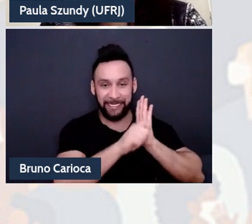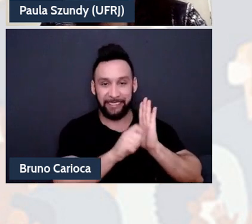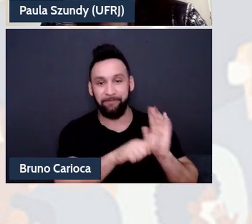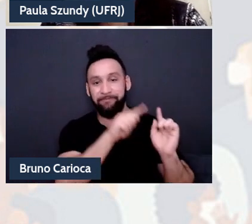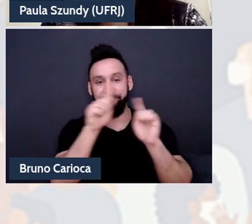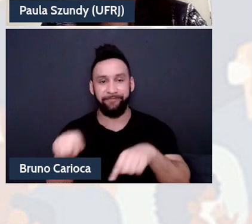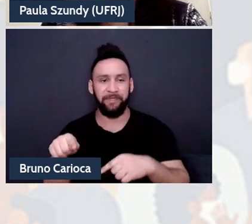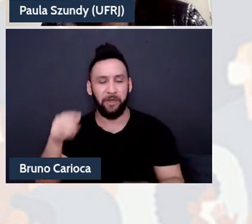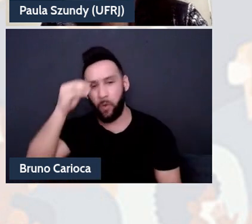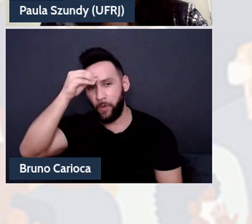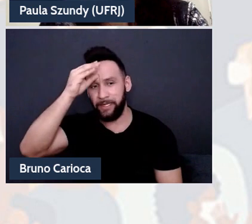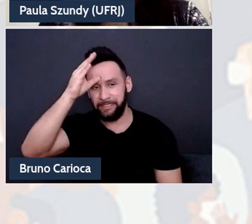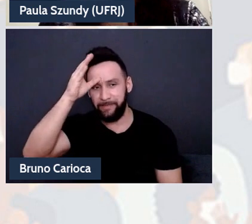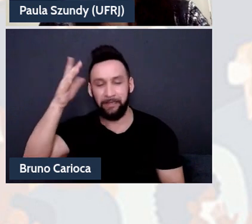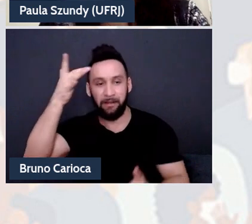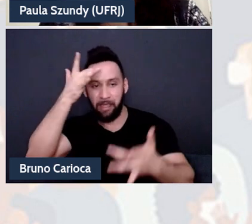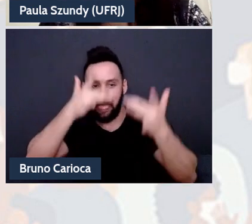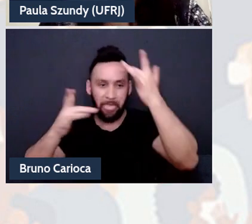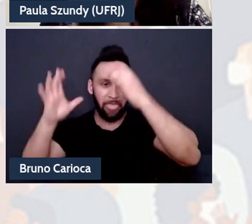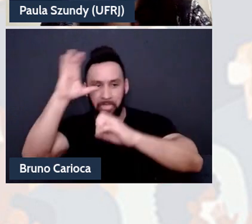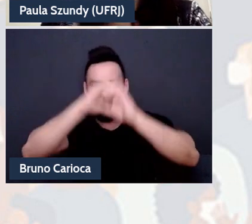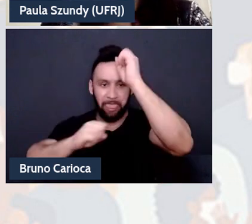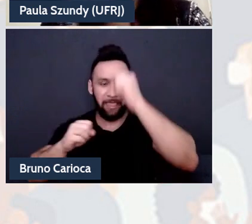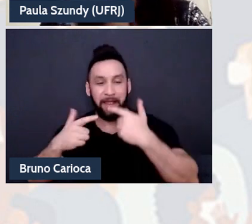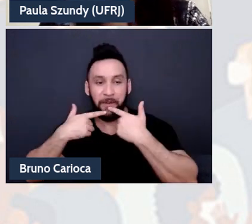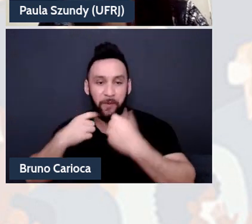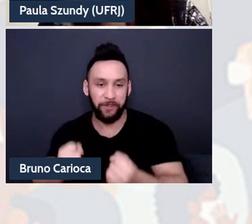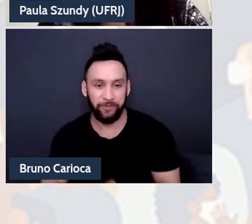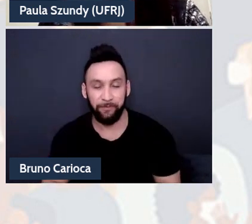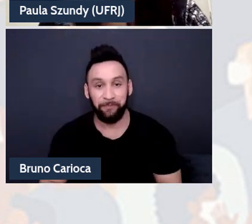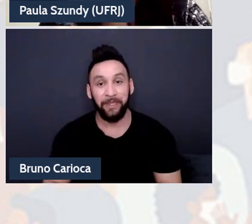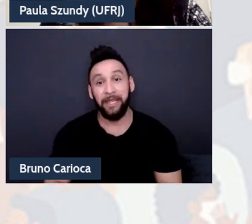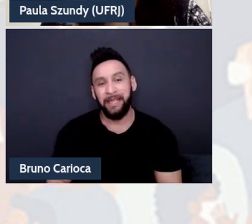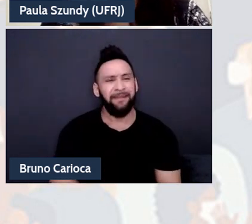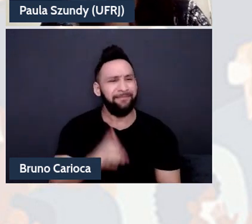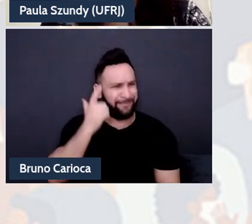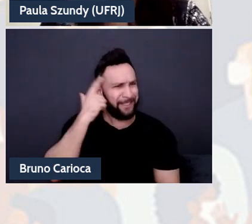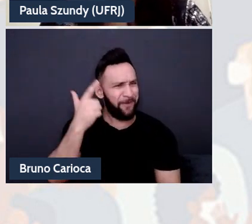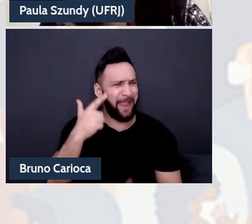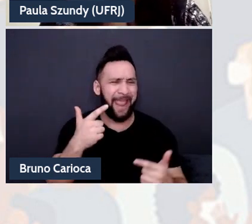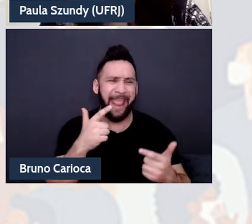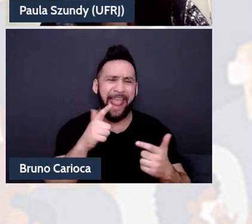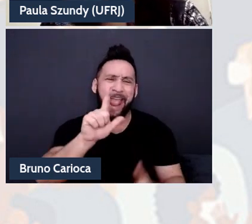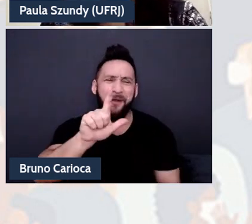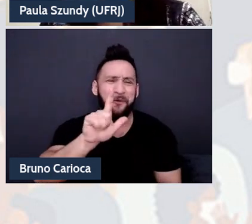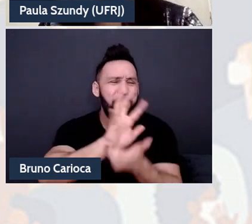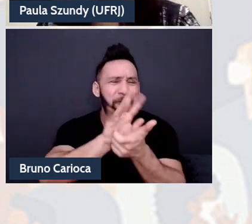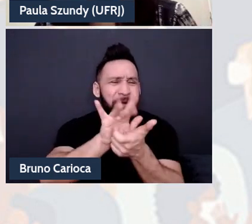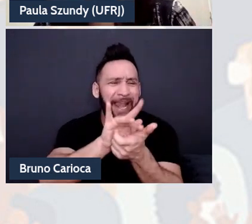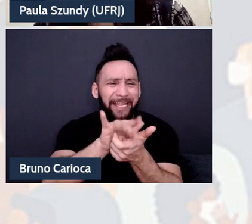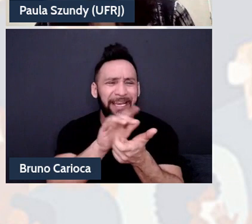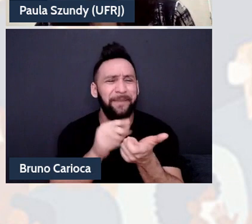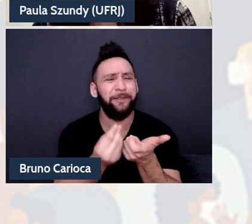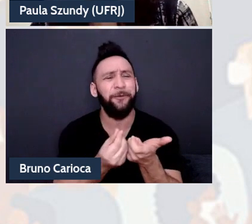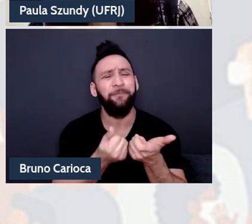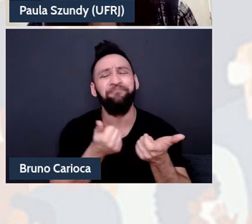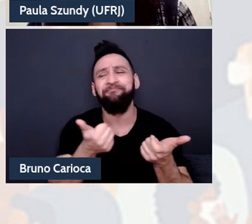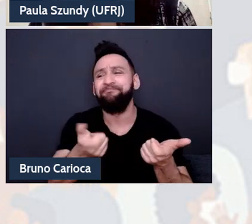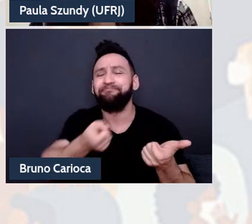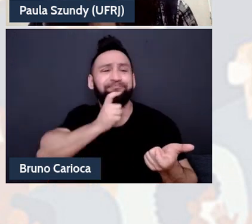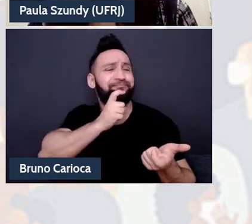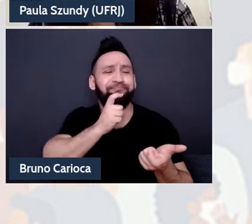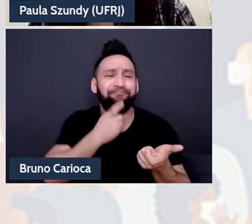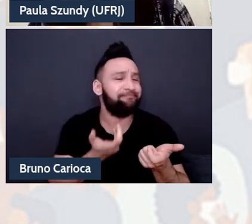como língua franca, né? É, aí você tem assim um total retrocesso, né, em relação